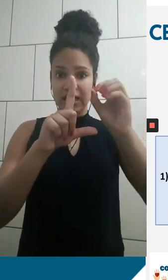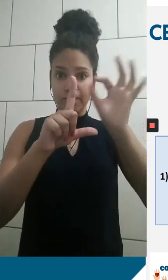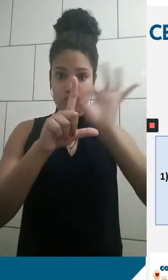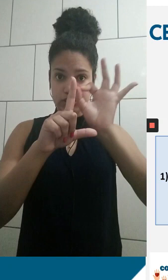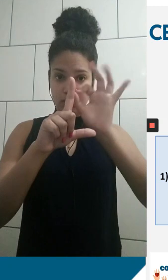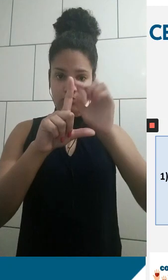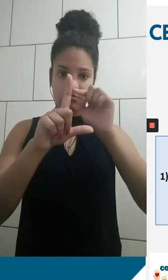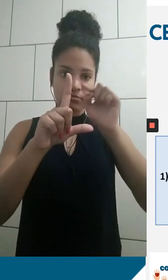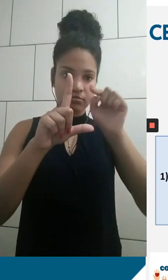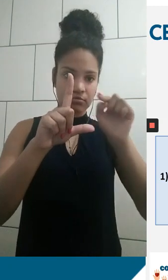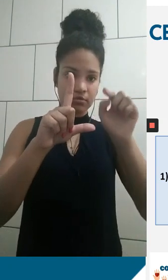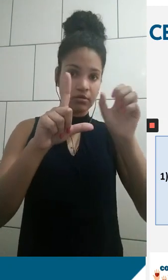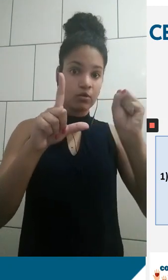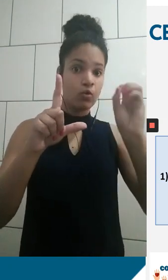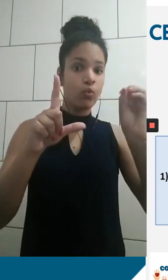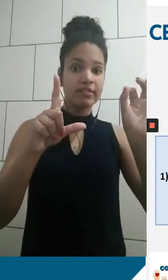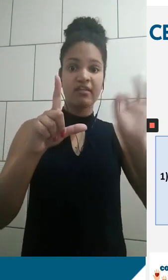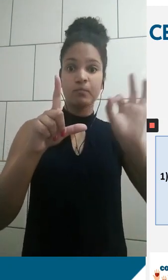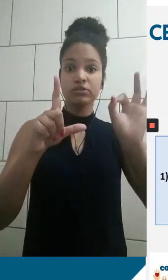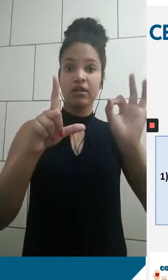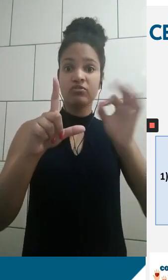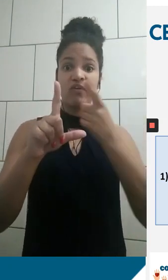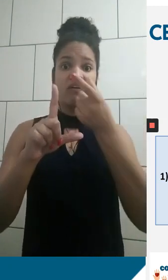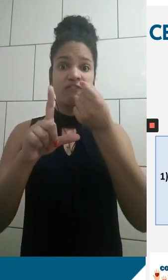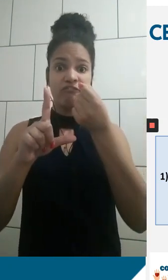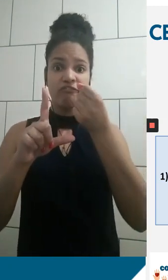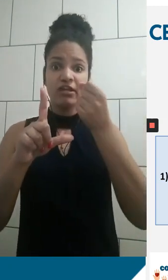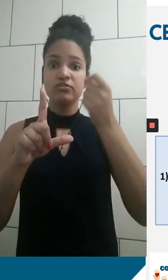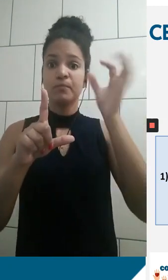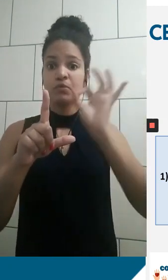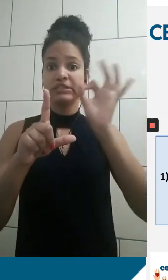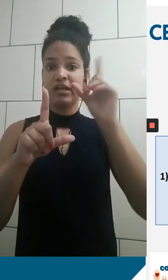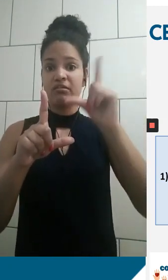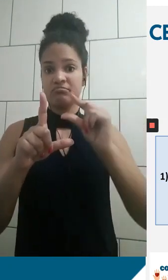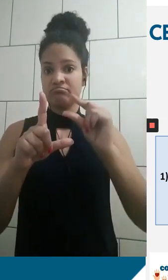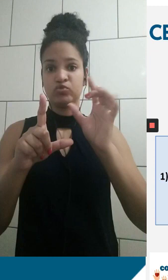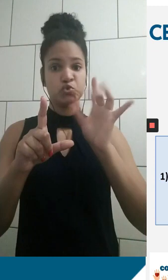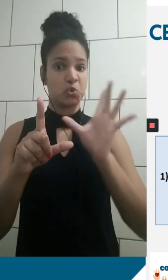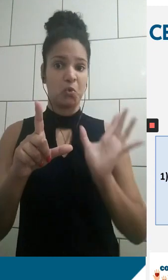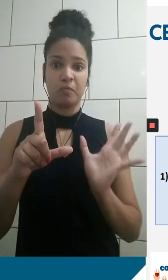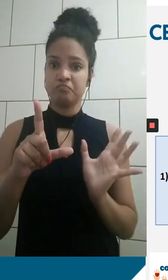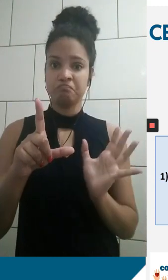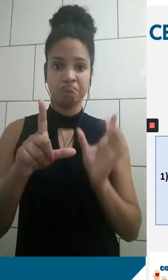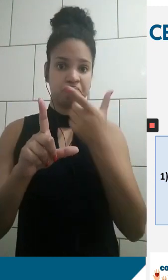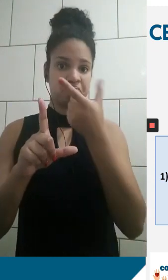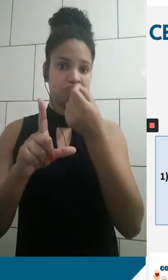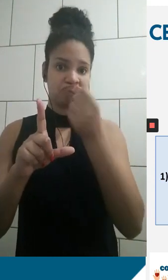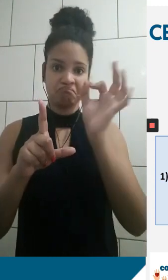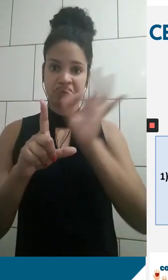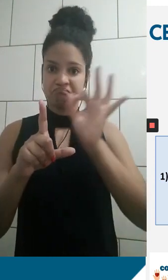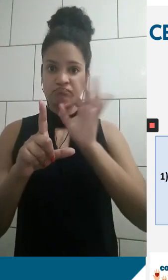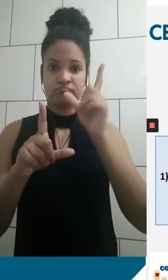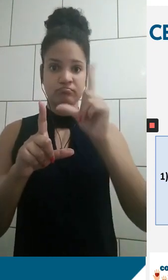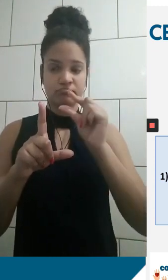né, a inibição. Né? Não passa de 20%, de 100 para 80%. Aqui não, ó, 100% da